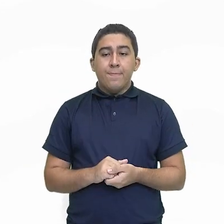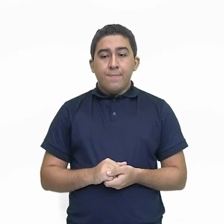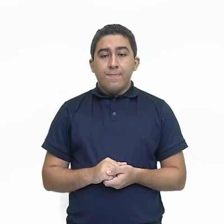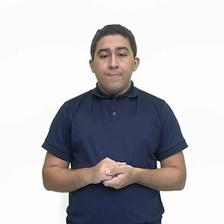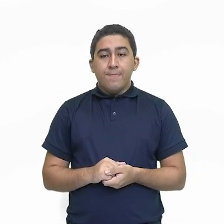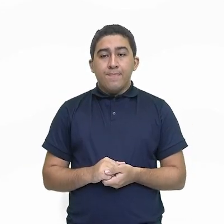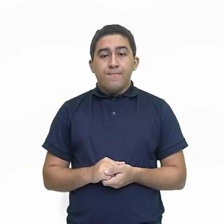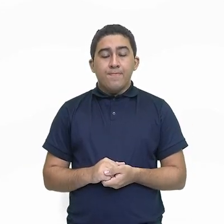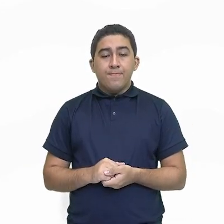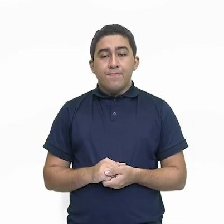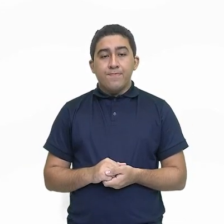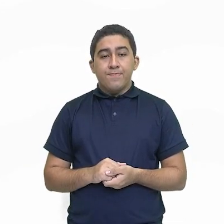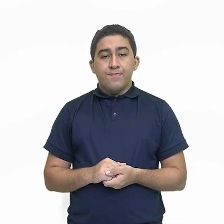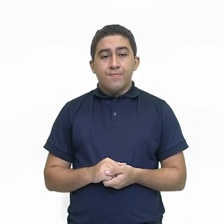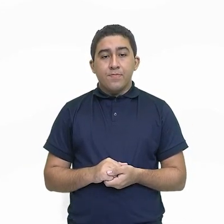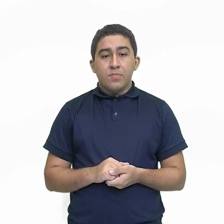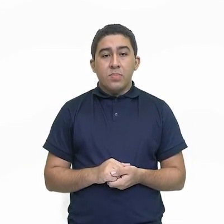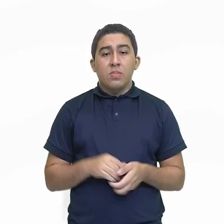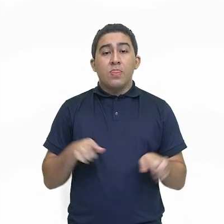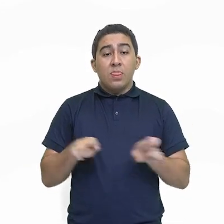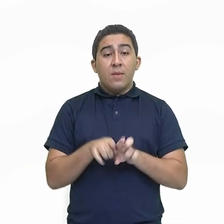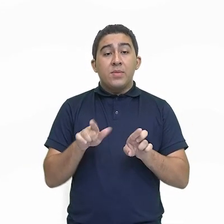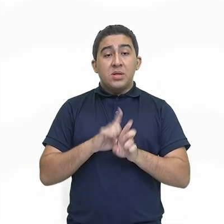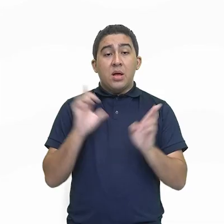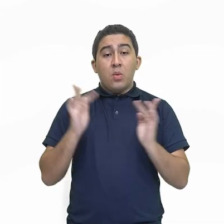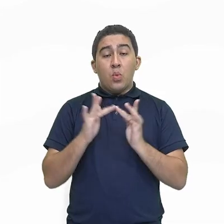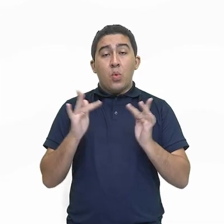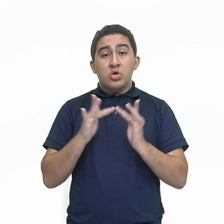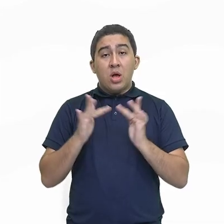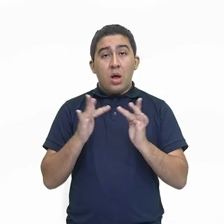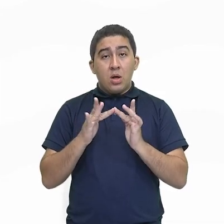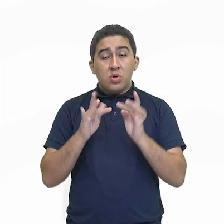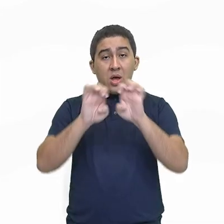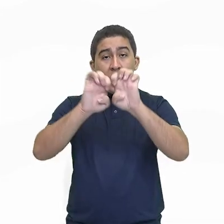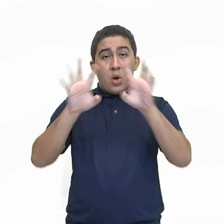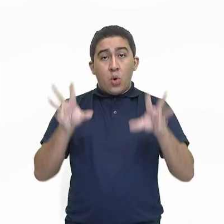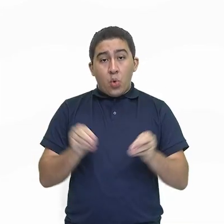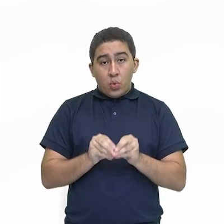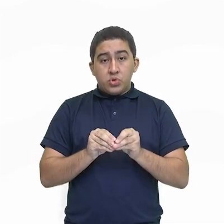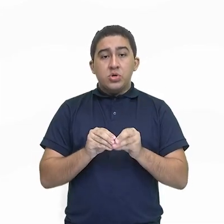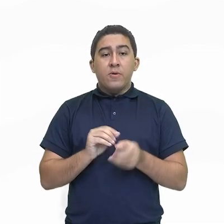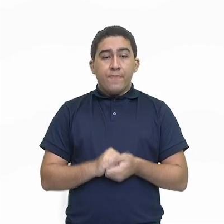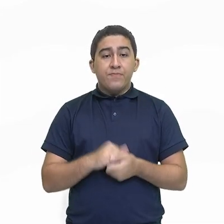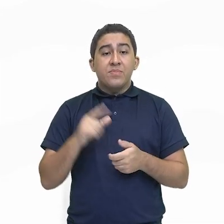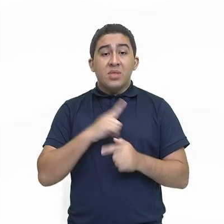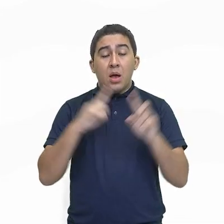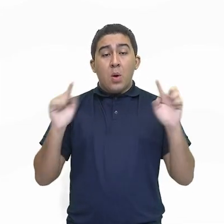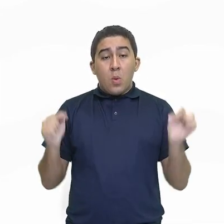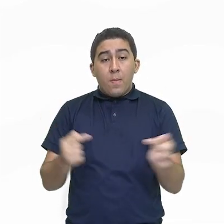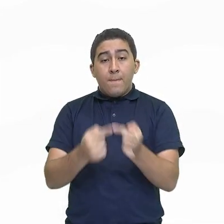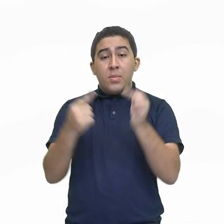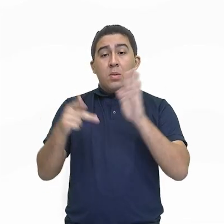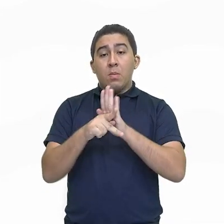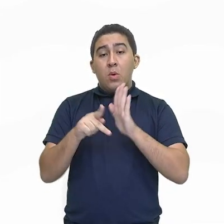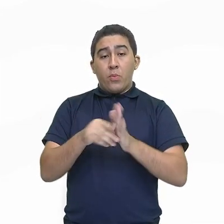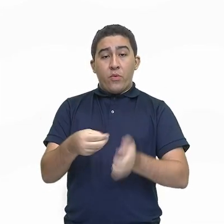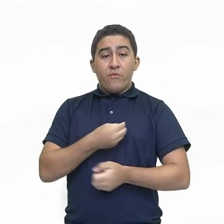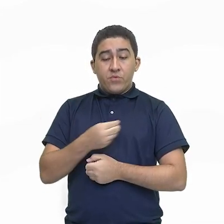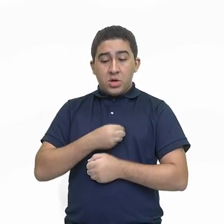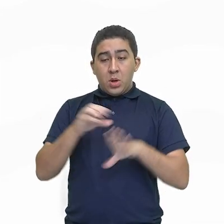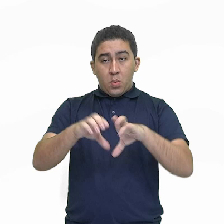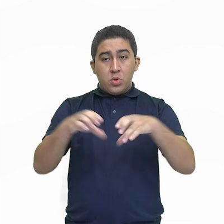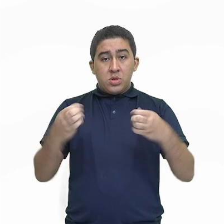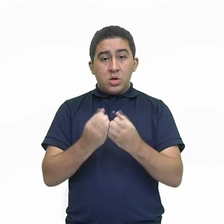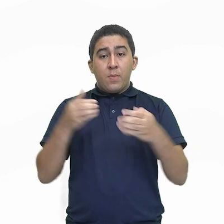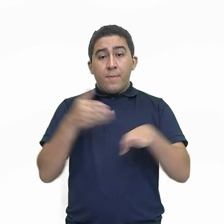Nós temos também como conceito as interações ecológicas. São interações que ocorrem entre os seres vivos de uma comunidade, e